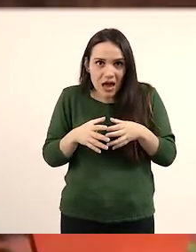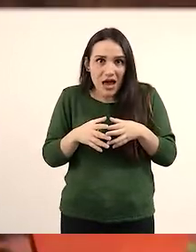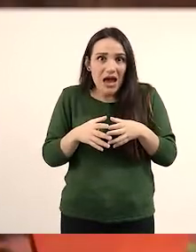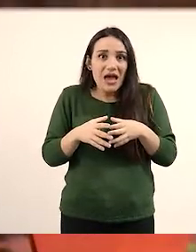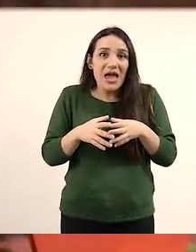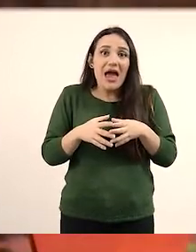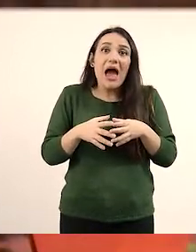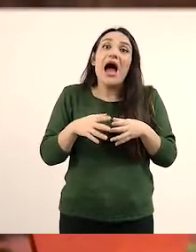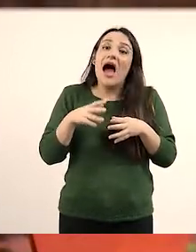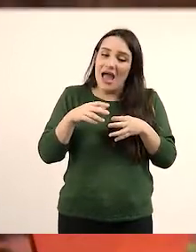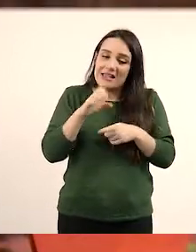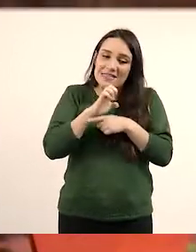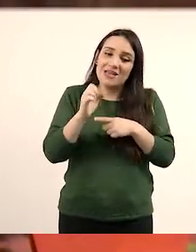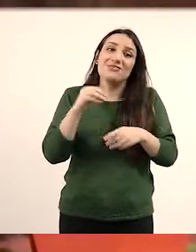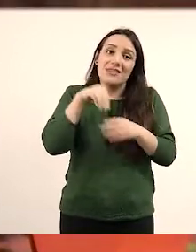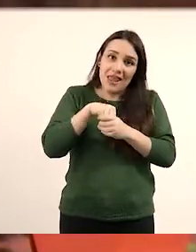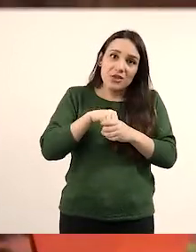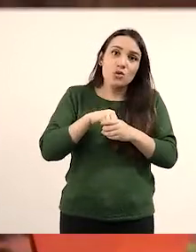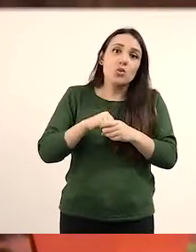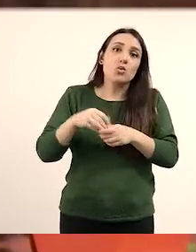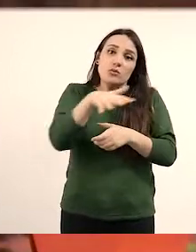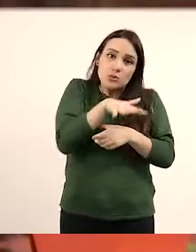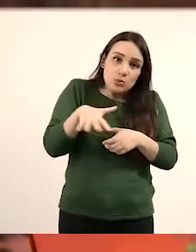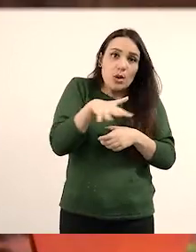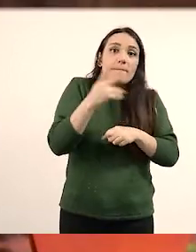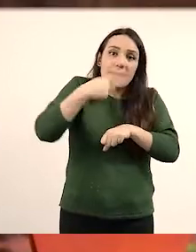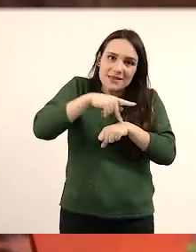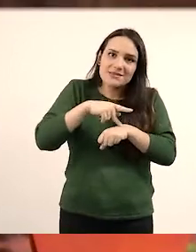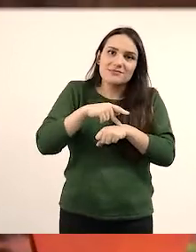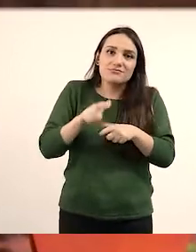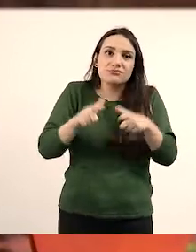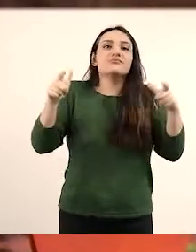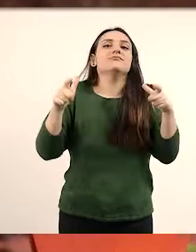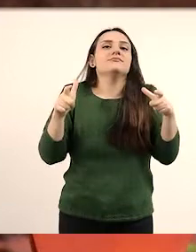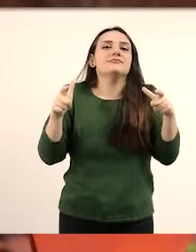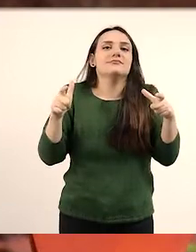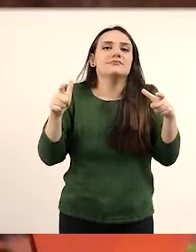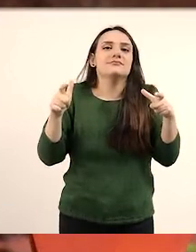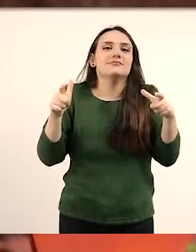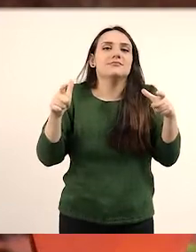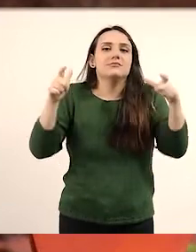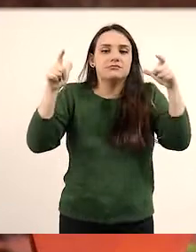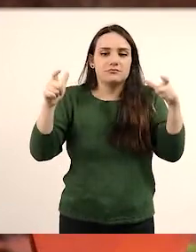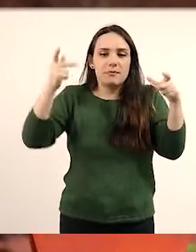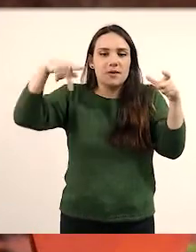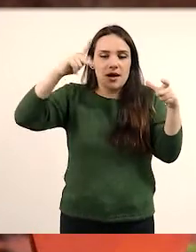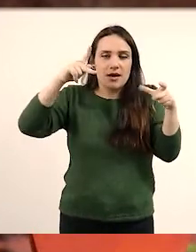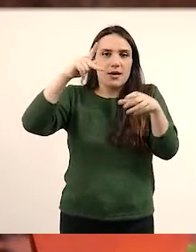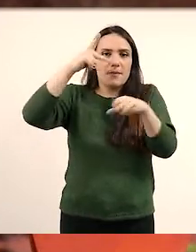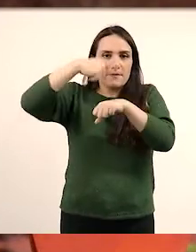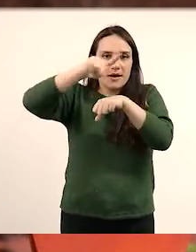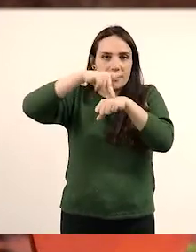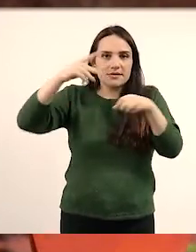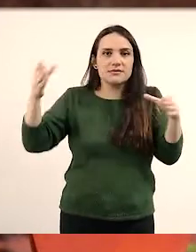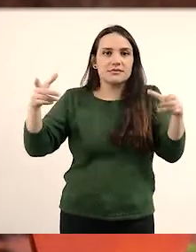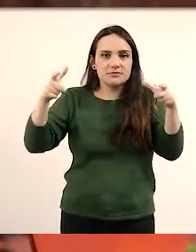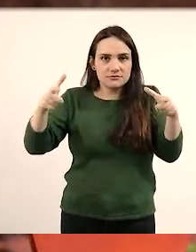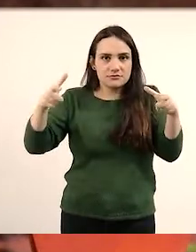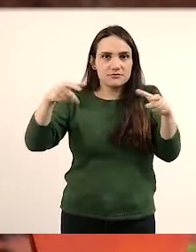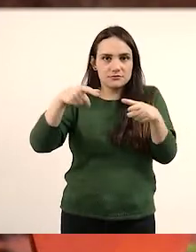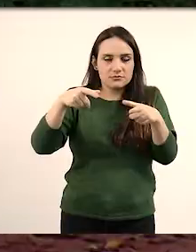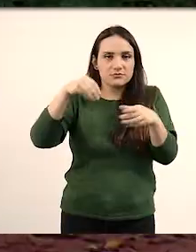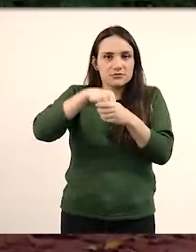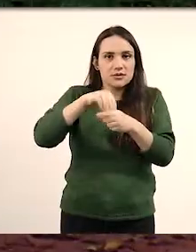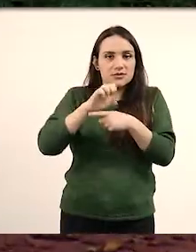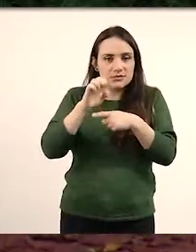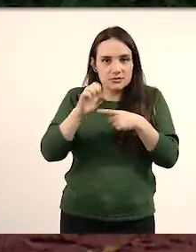junto e misturado. E é necessário que haja ali uma coexistência de normas, harmonia principalmente e